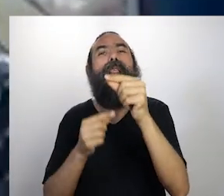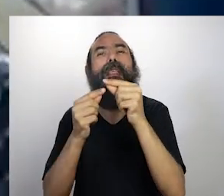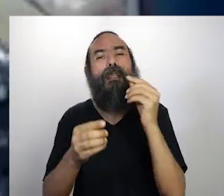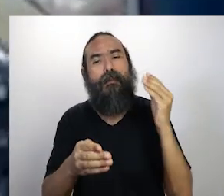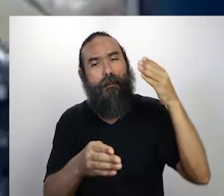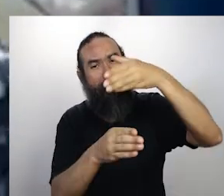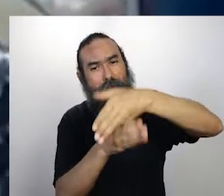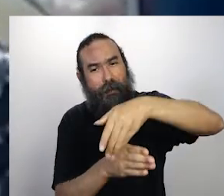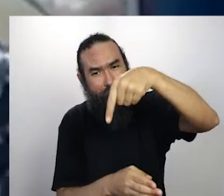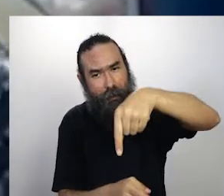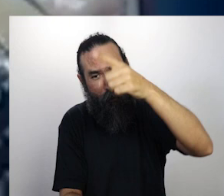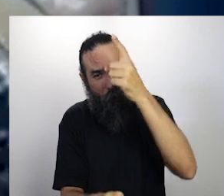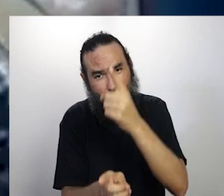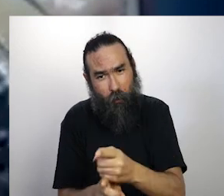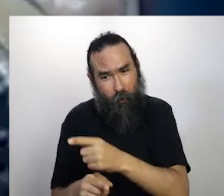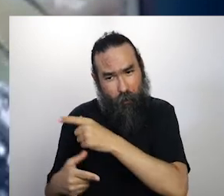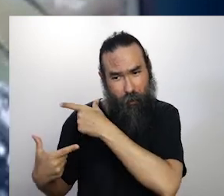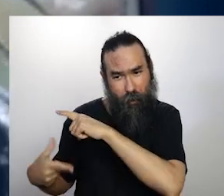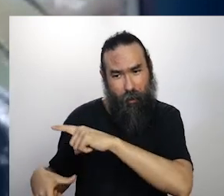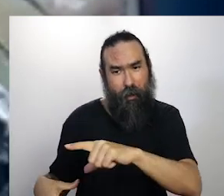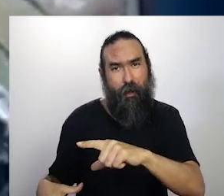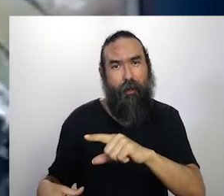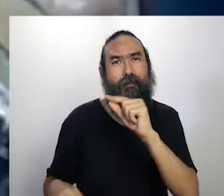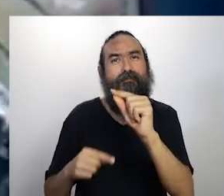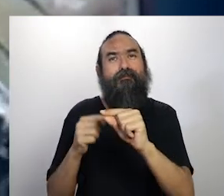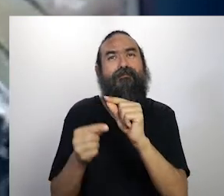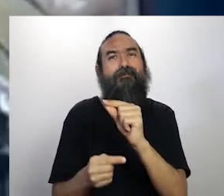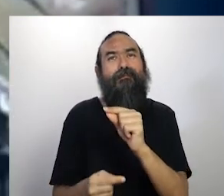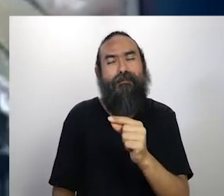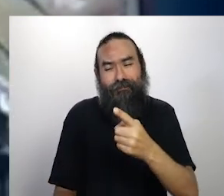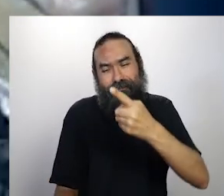que a gente entende que é o lugar que